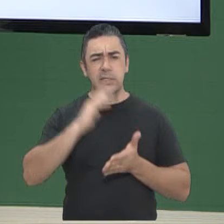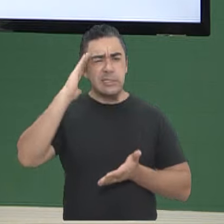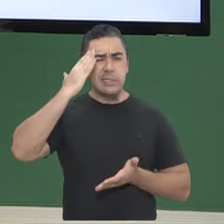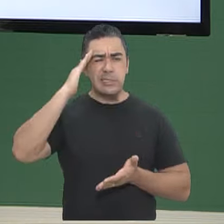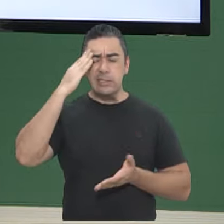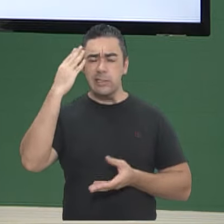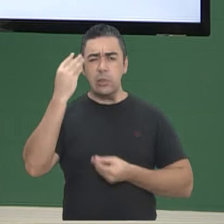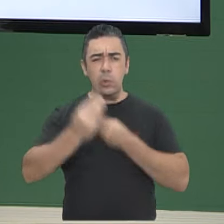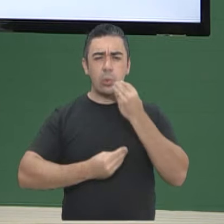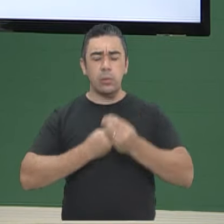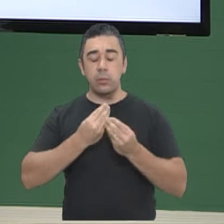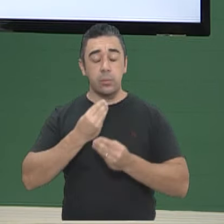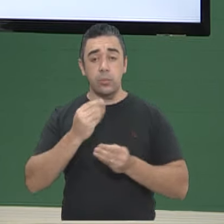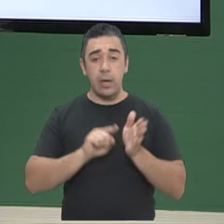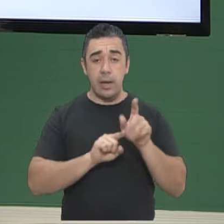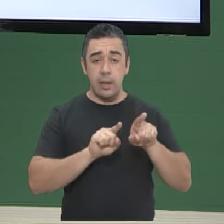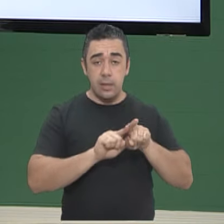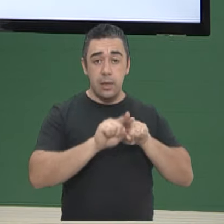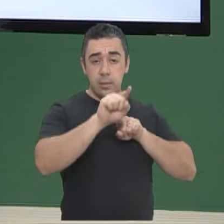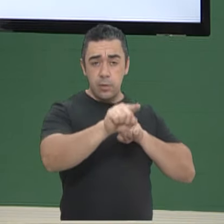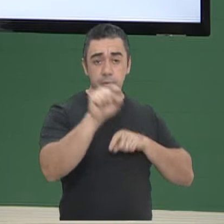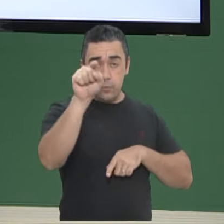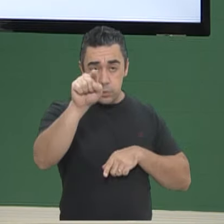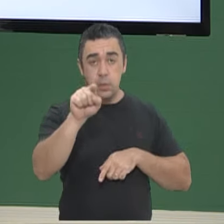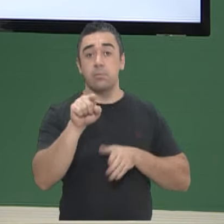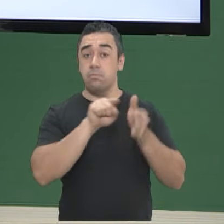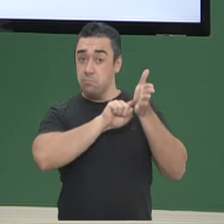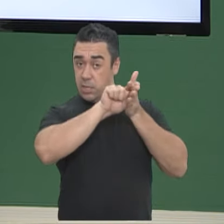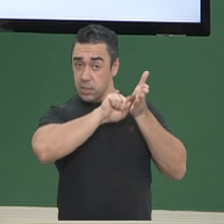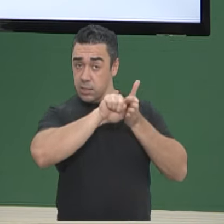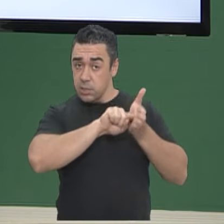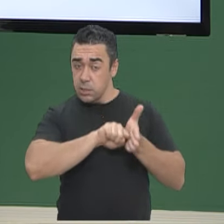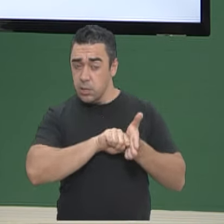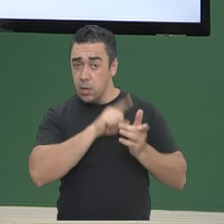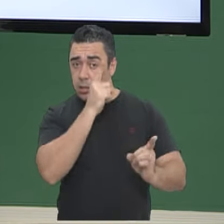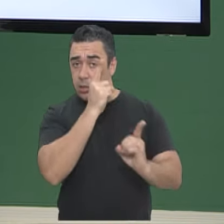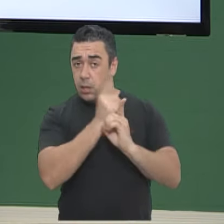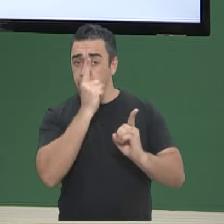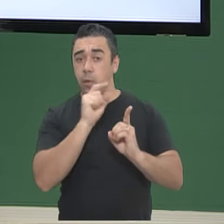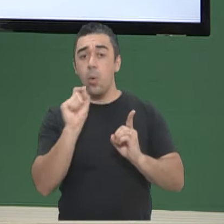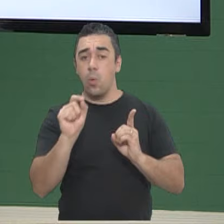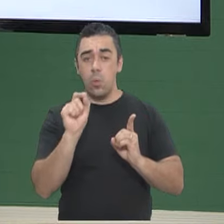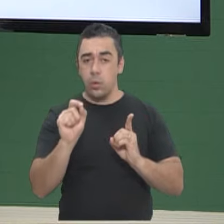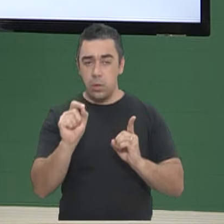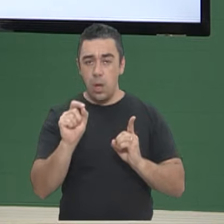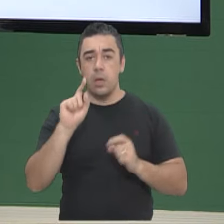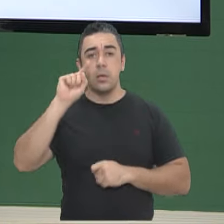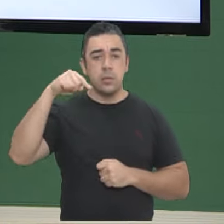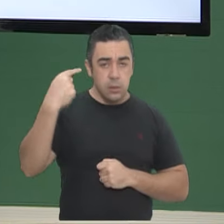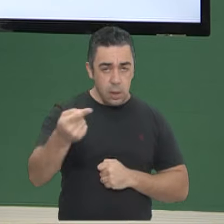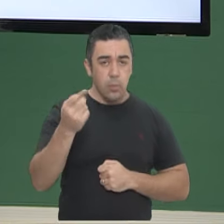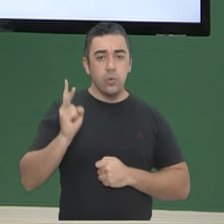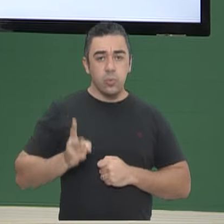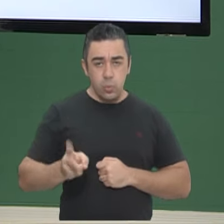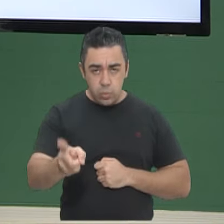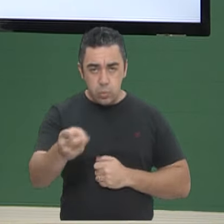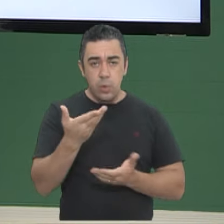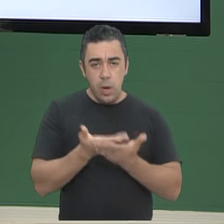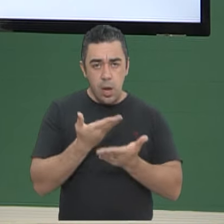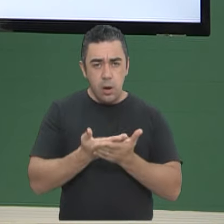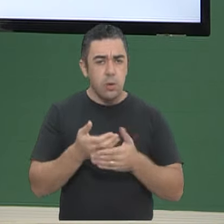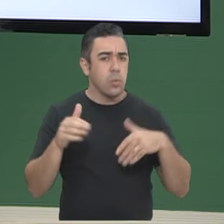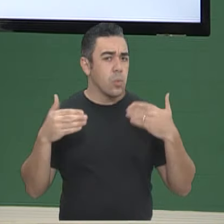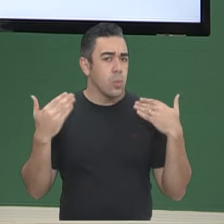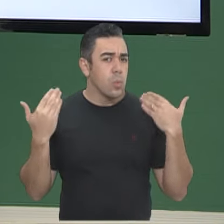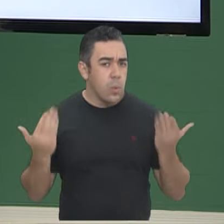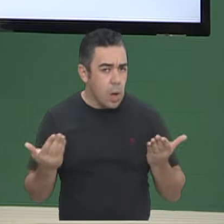o atletismo, vocês vão fazer uma breve pesquisa identificando alguns pontos e depois a gente dá continuidade na nossa aula. Quais